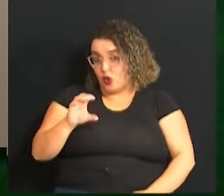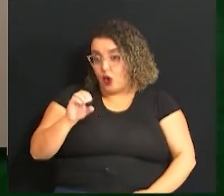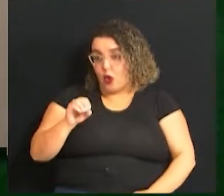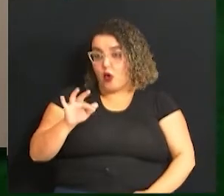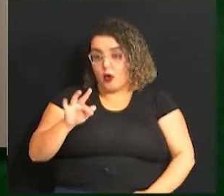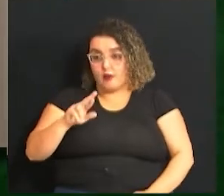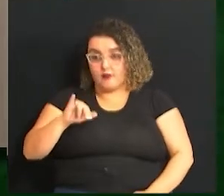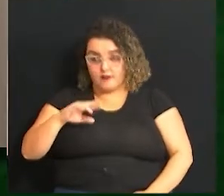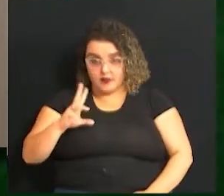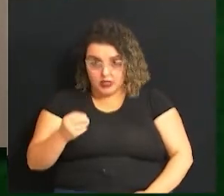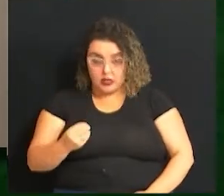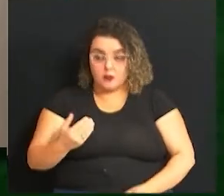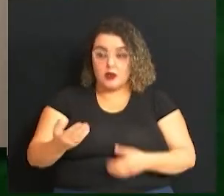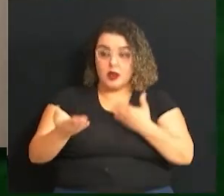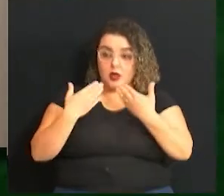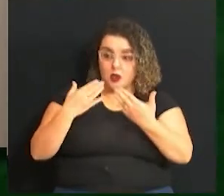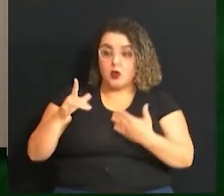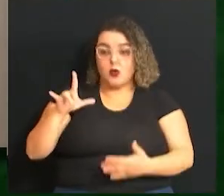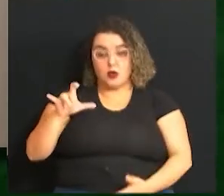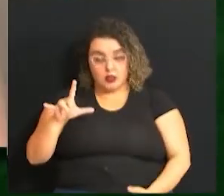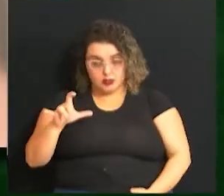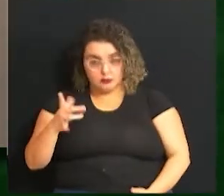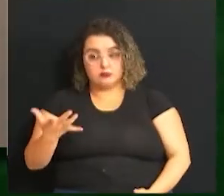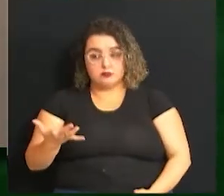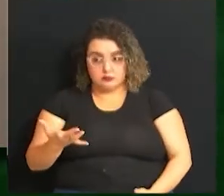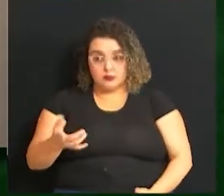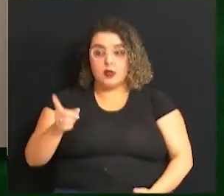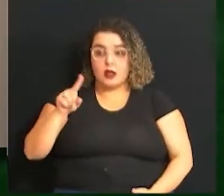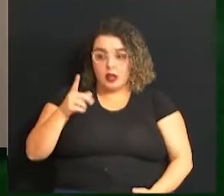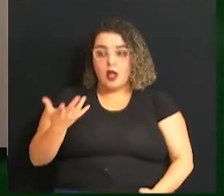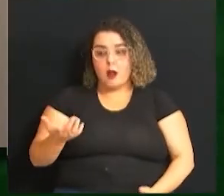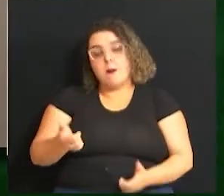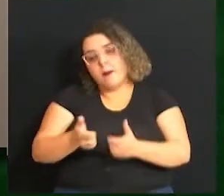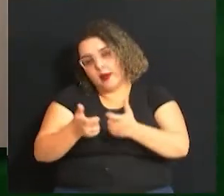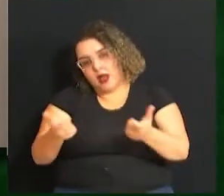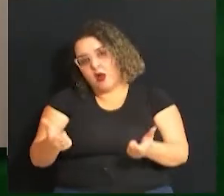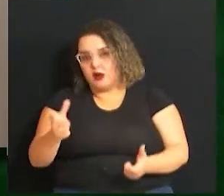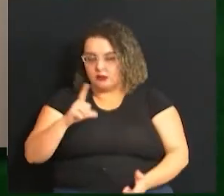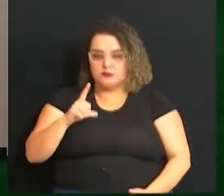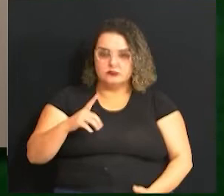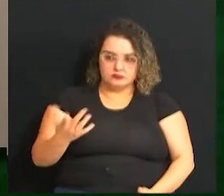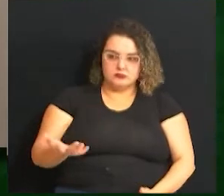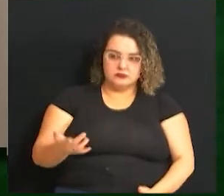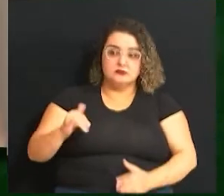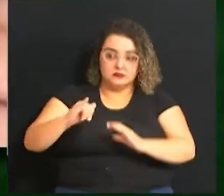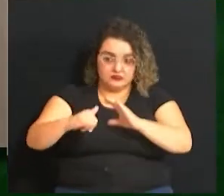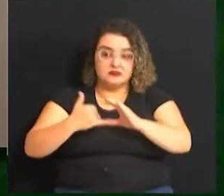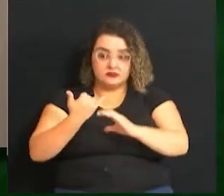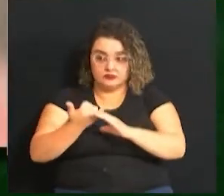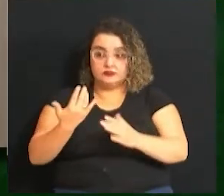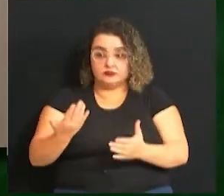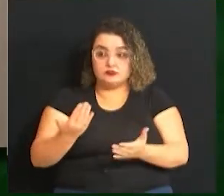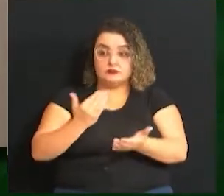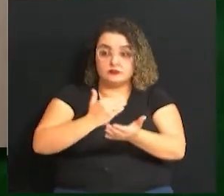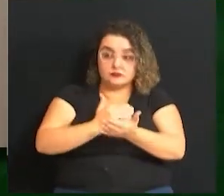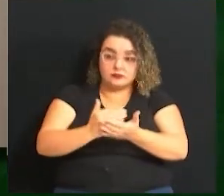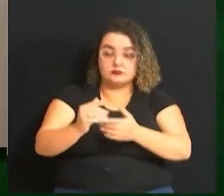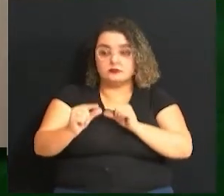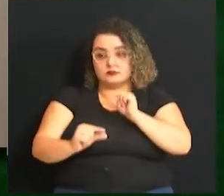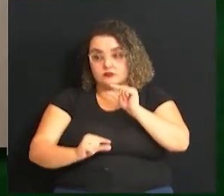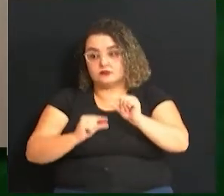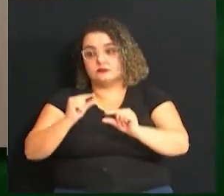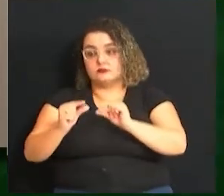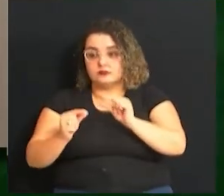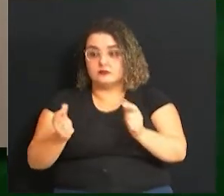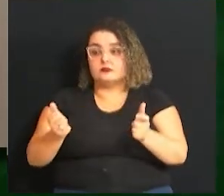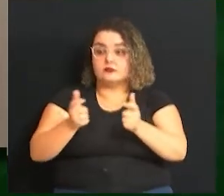uma outra frente, mas a comunicação nas redes sociais, no Instagram, que é uma rede um pouco maior que eu tenho, e no YouTube, que eu estou